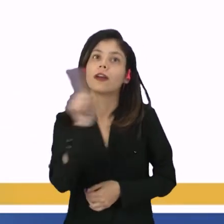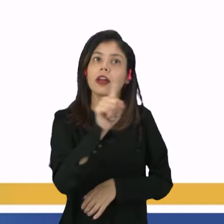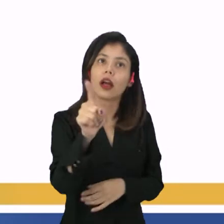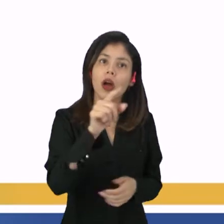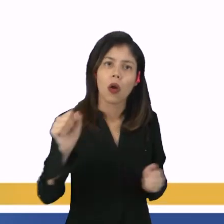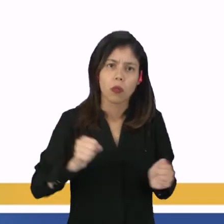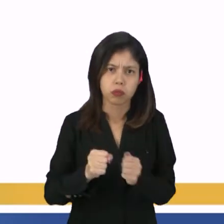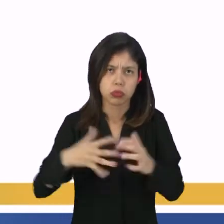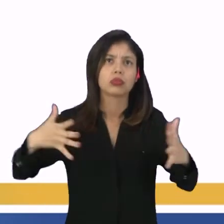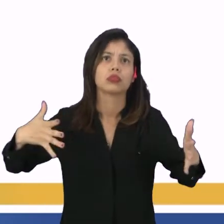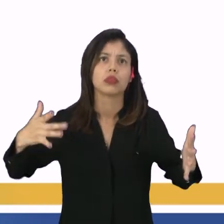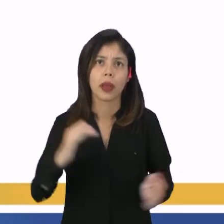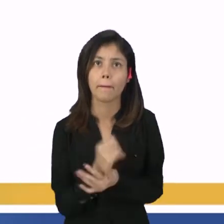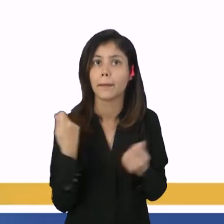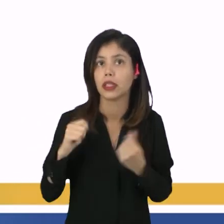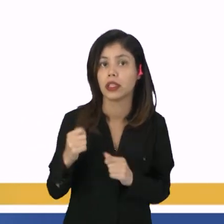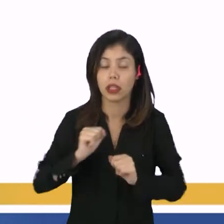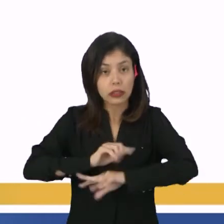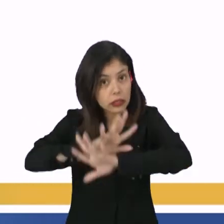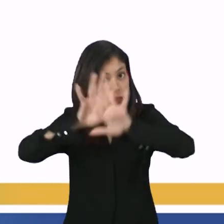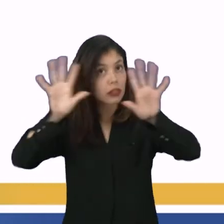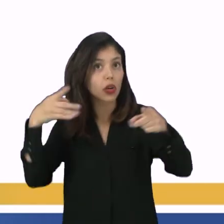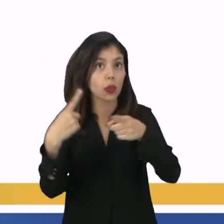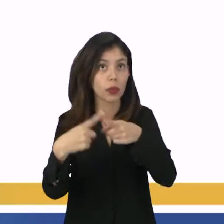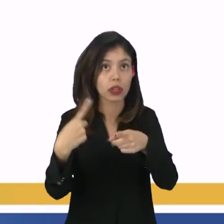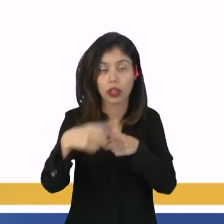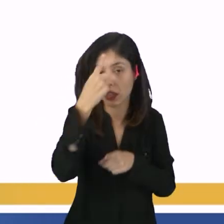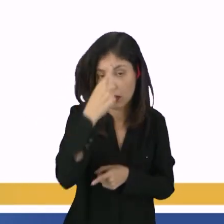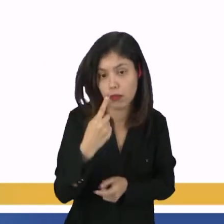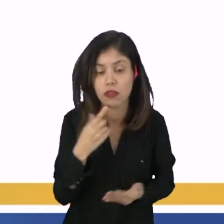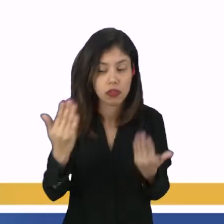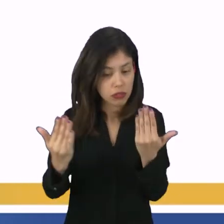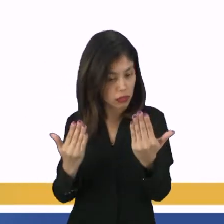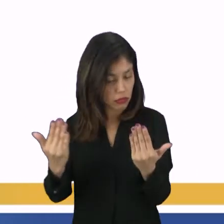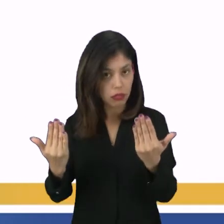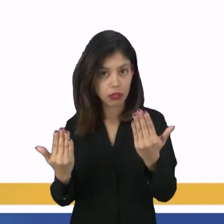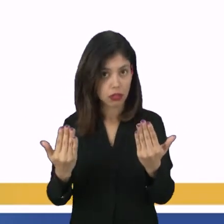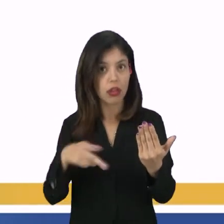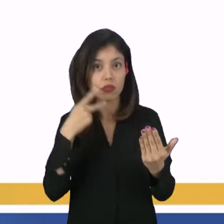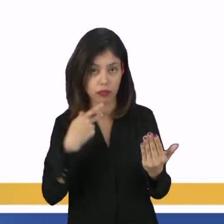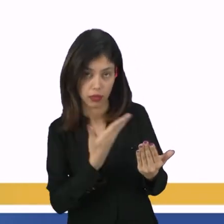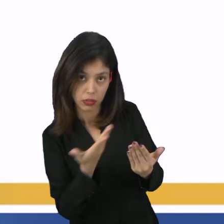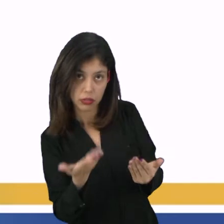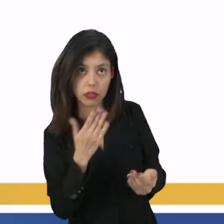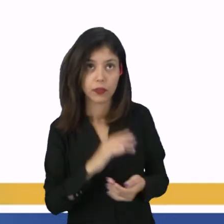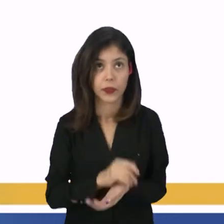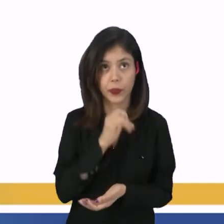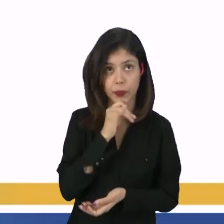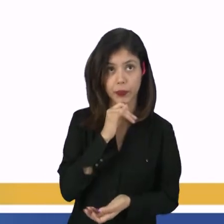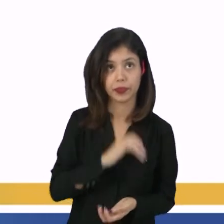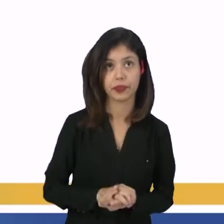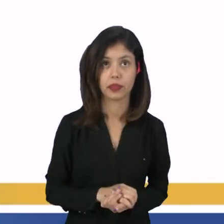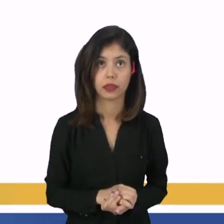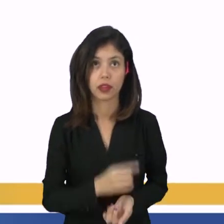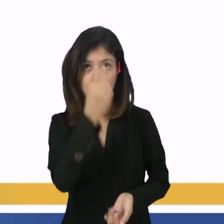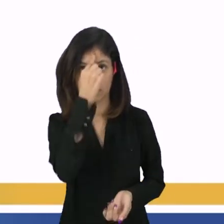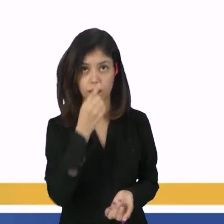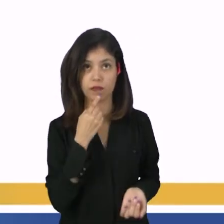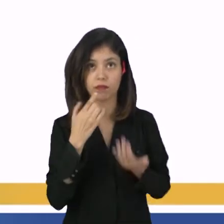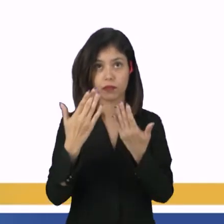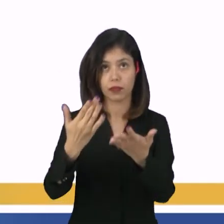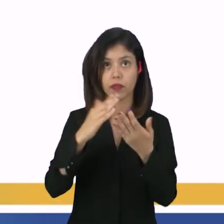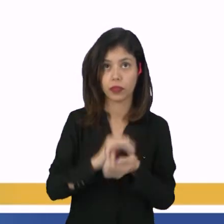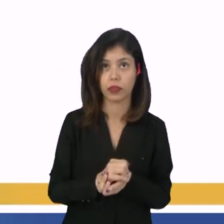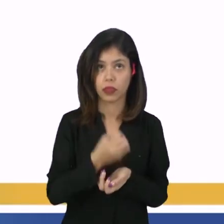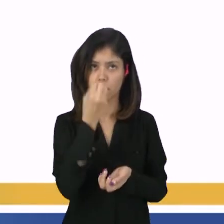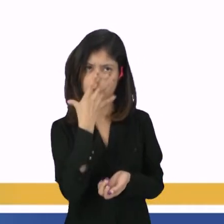sejam complexas. Devem estar claro o porquê da imagem está relacionada à sua fala. Por exemplo, a imagem a seguir,